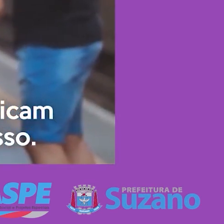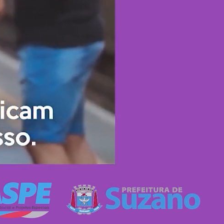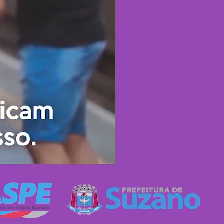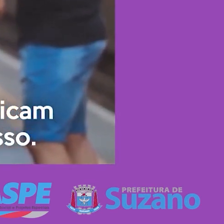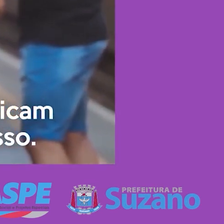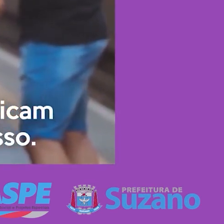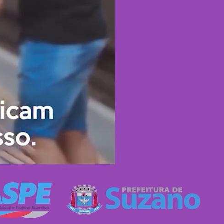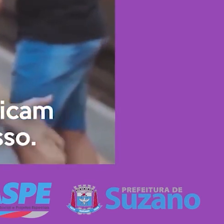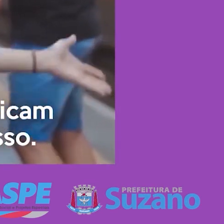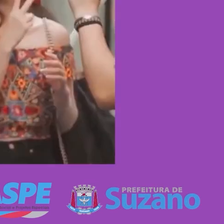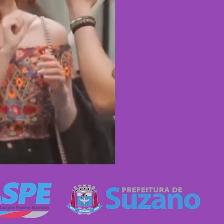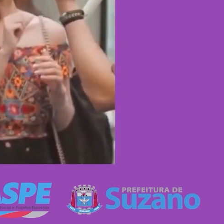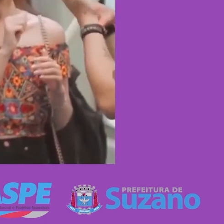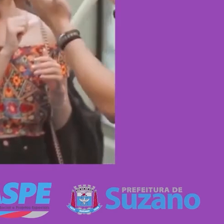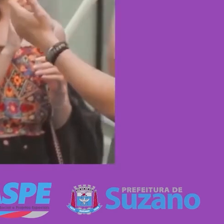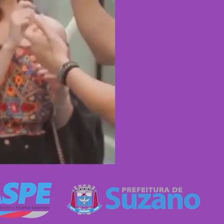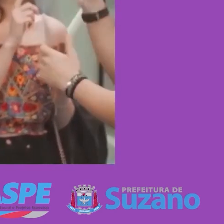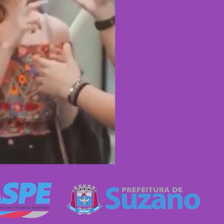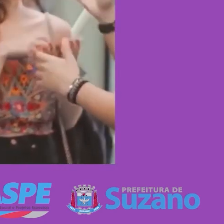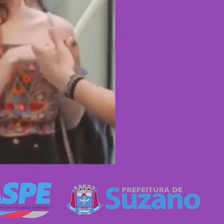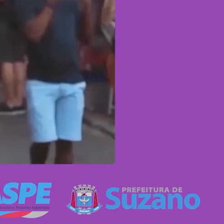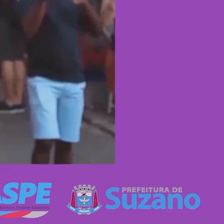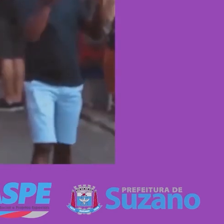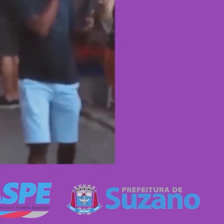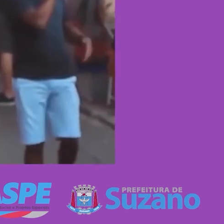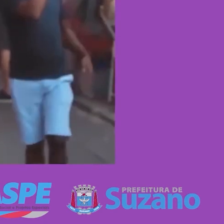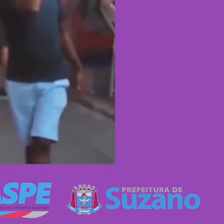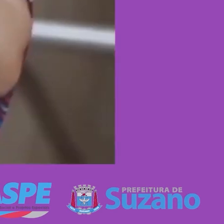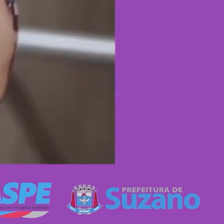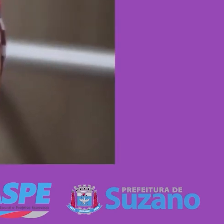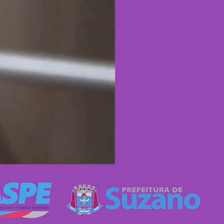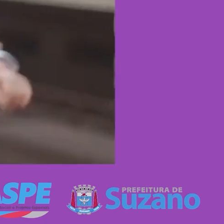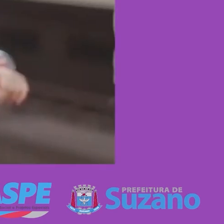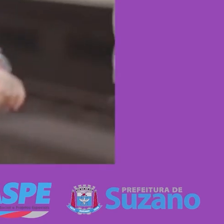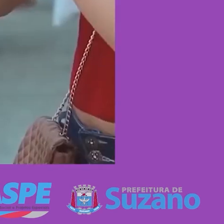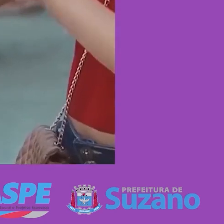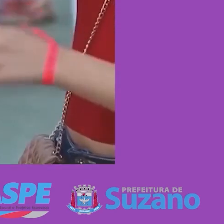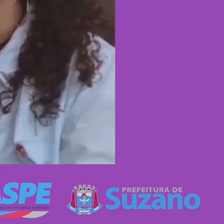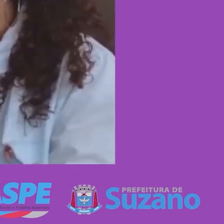Somos muito mais além disso. Libras é a minha língua. Minha língua.